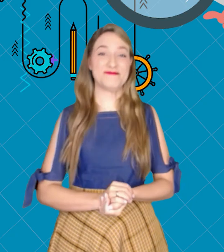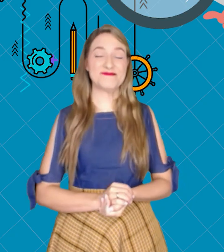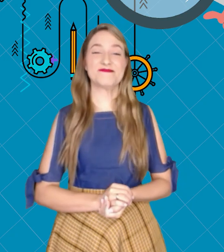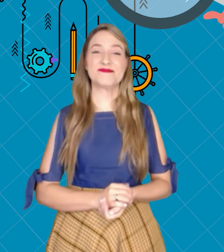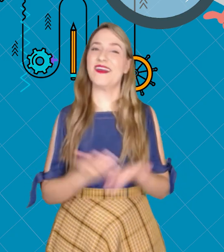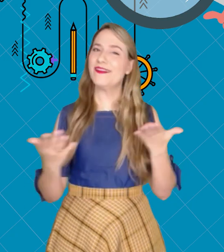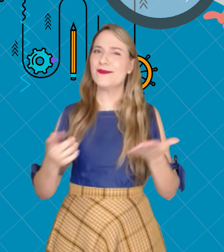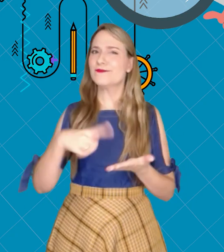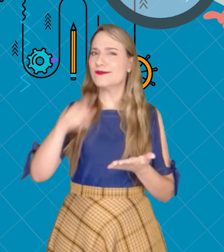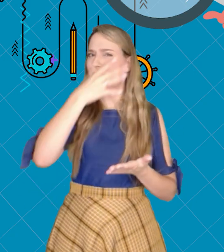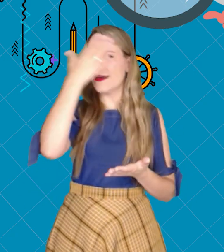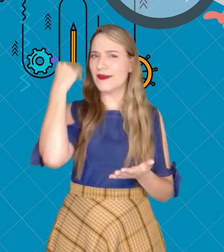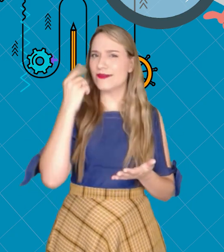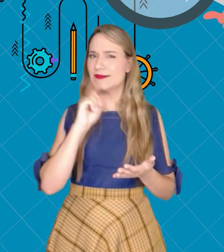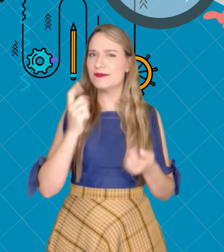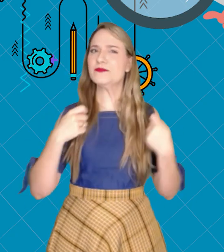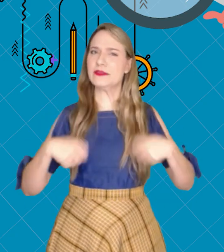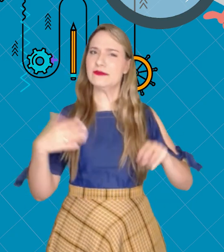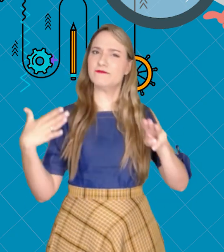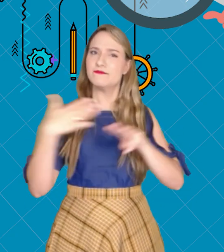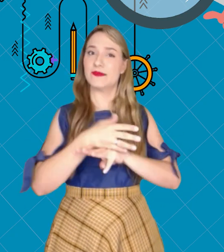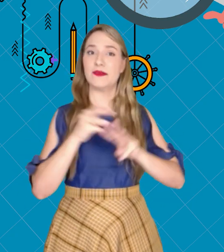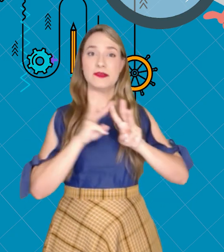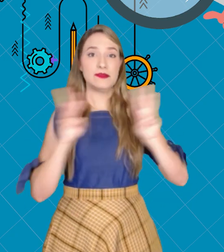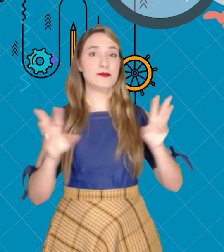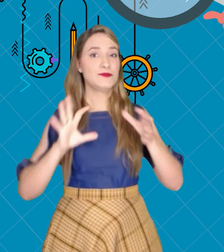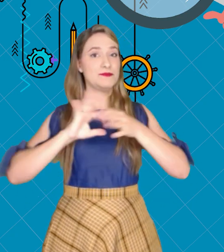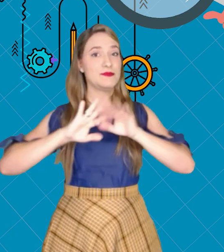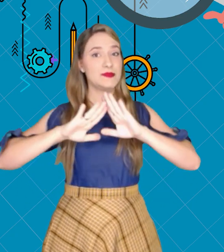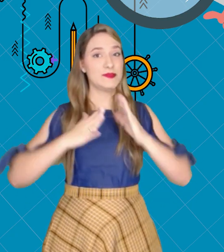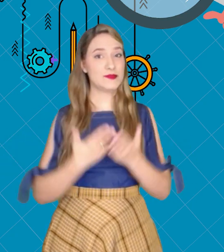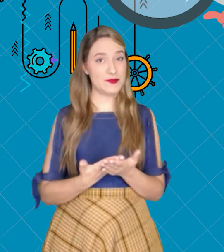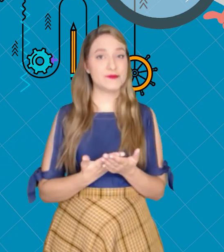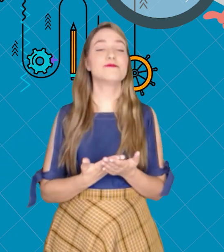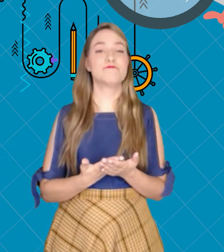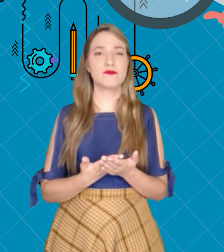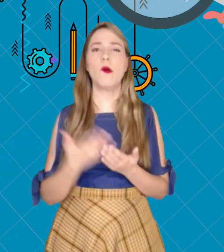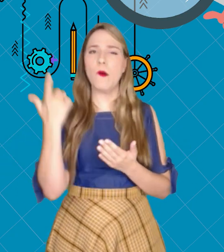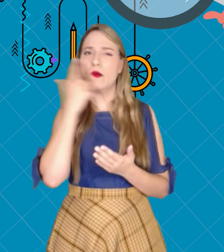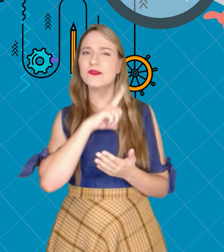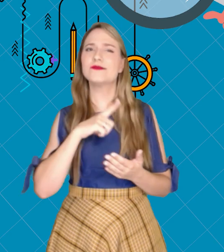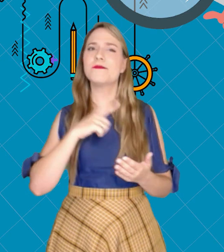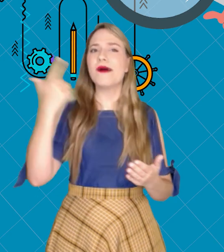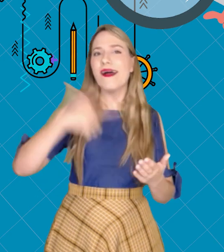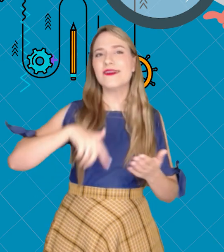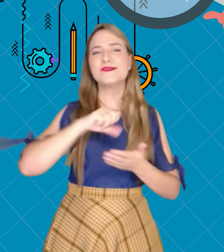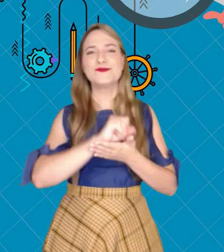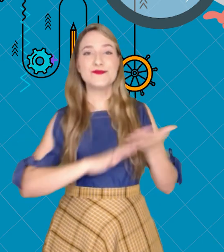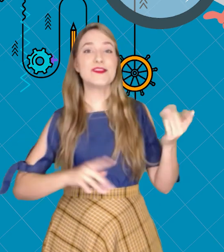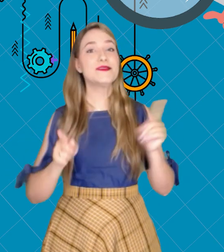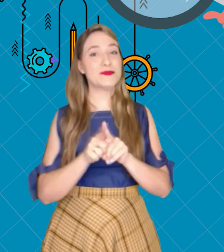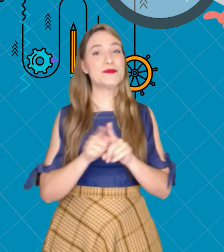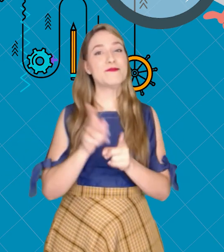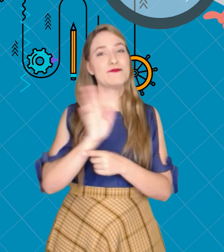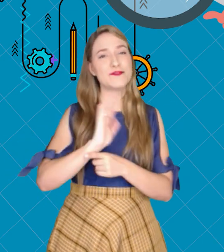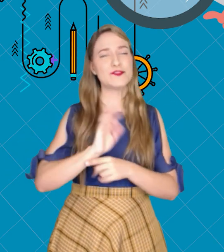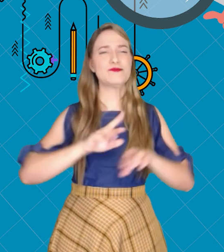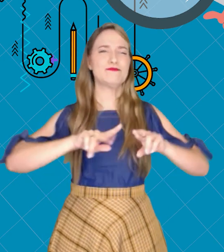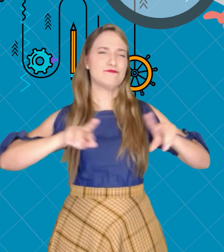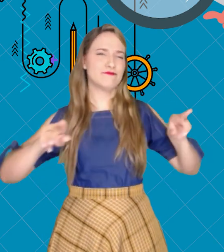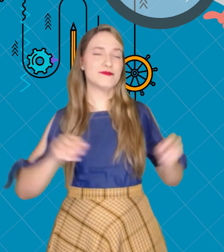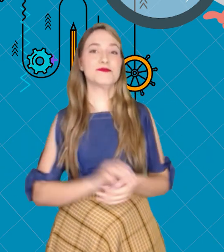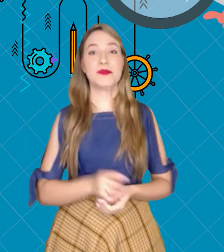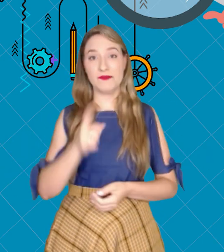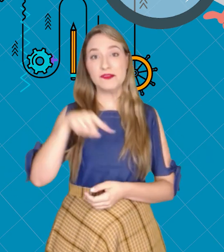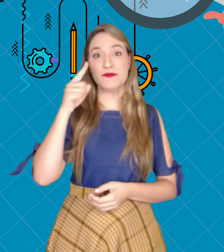Então, não se esqueçam de acessar o nosso portal Conexão Escola para ter acesso a atividades e vídeos. Então, basta